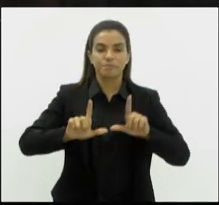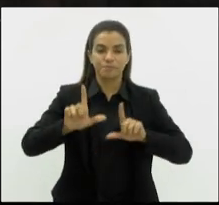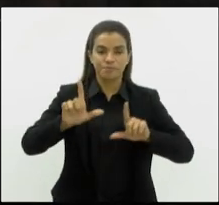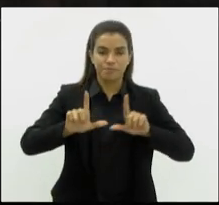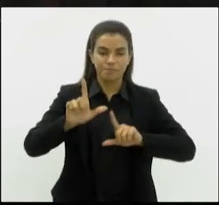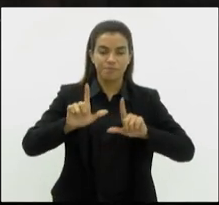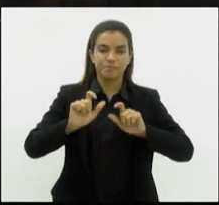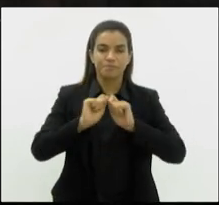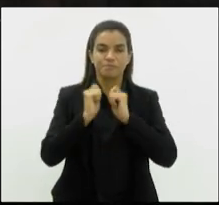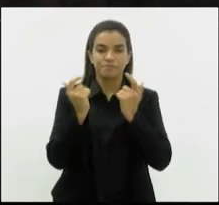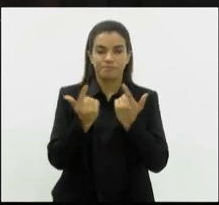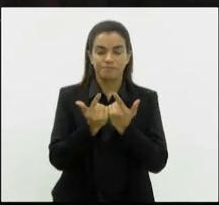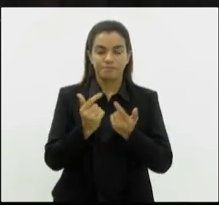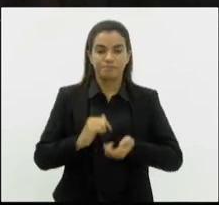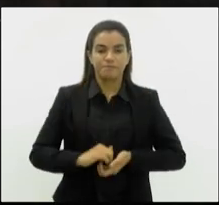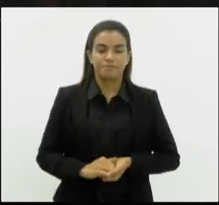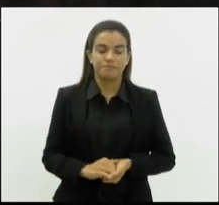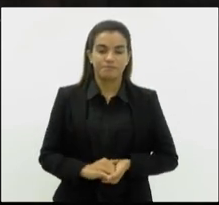TV Alerj.